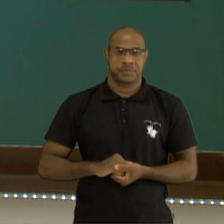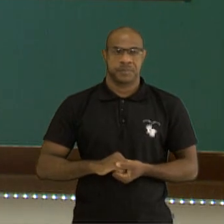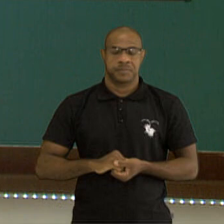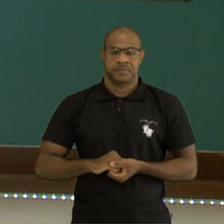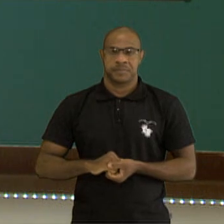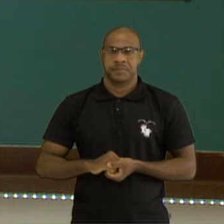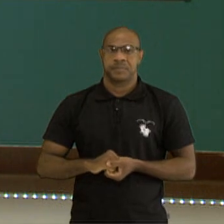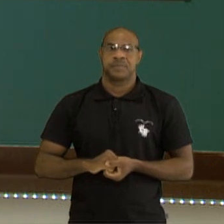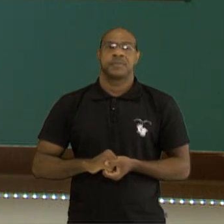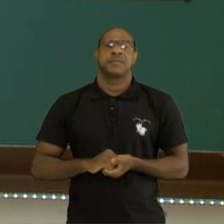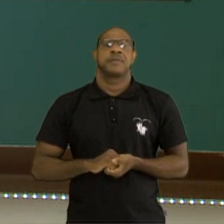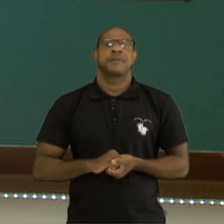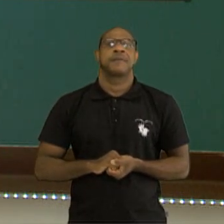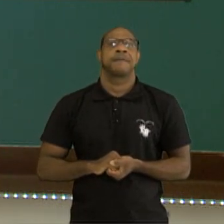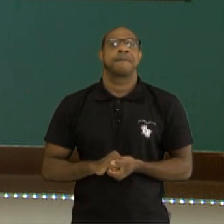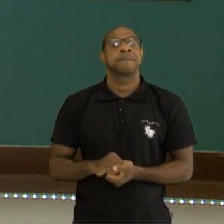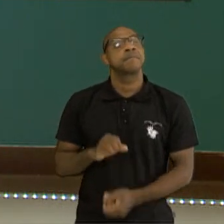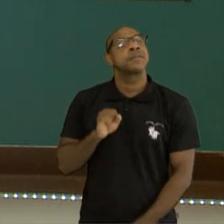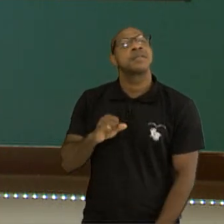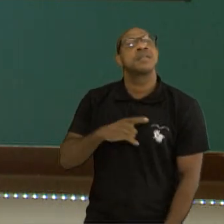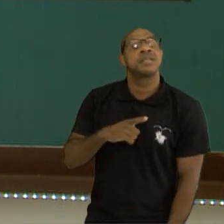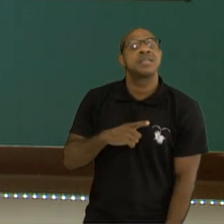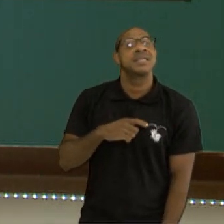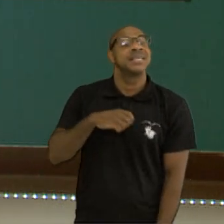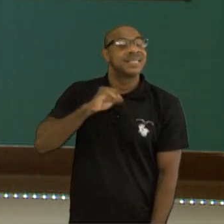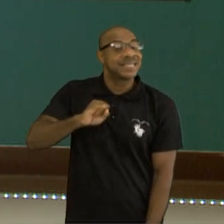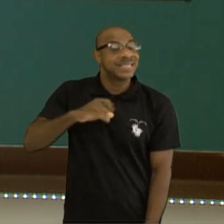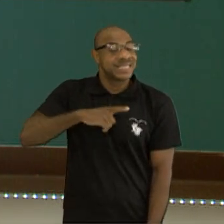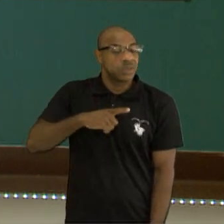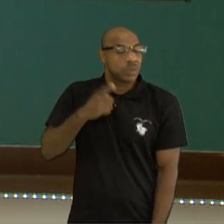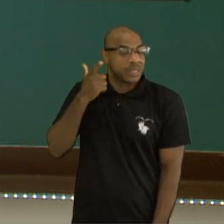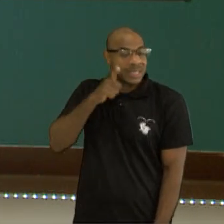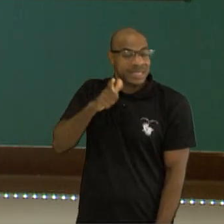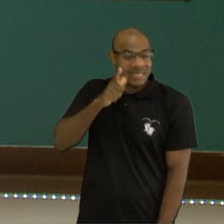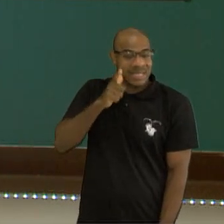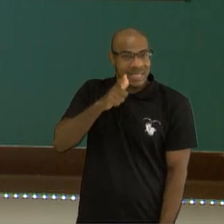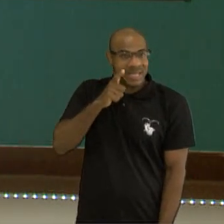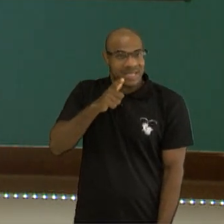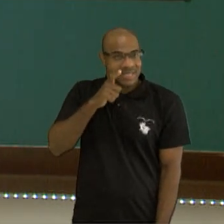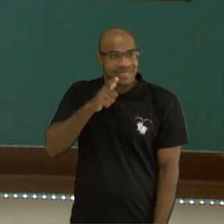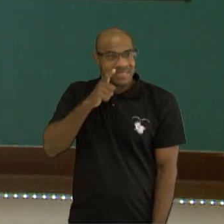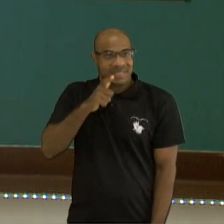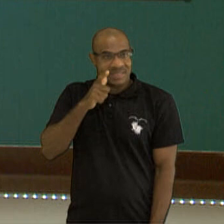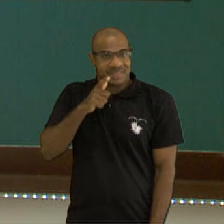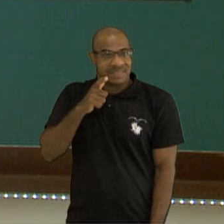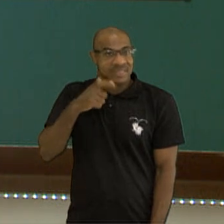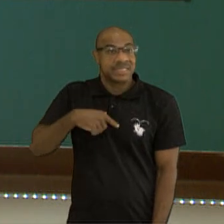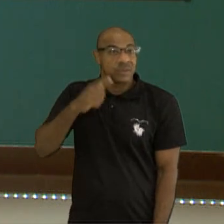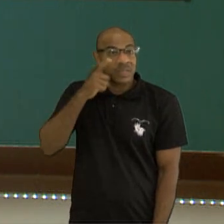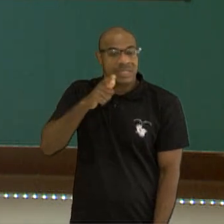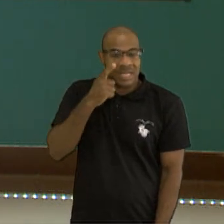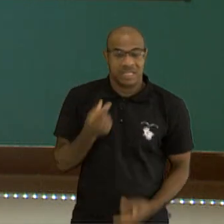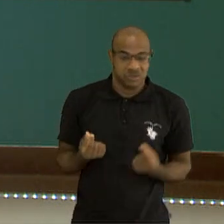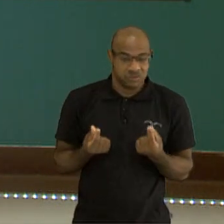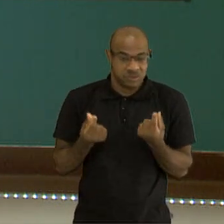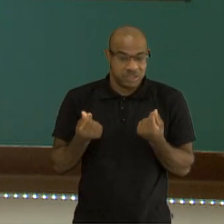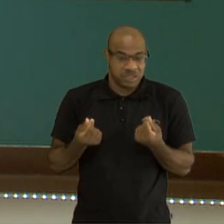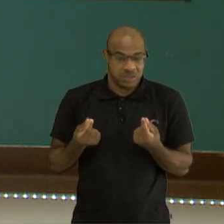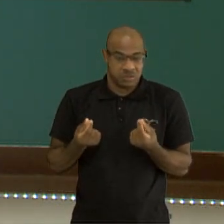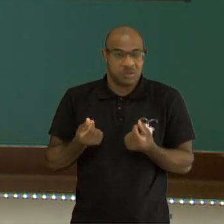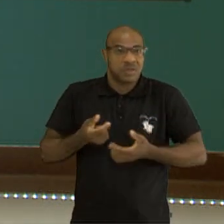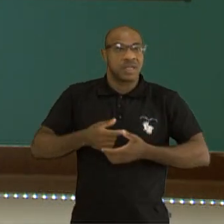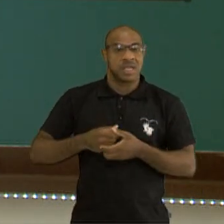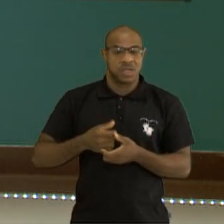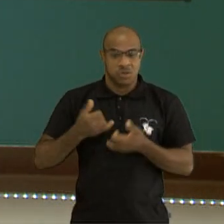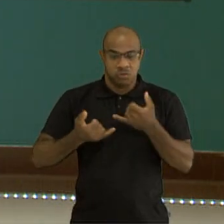buy a yacht. Se eu ganhasse na loteria, eu compraria um iate. Eu vou comprar um